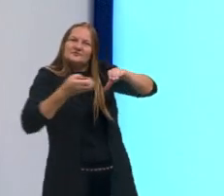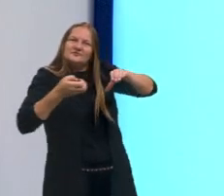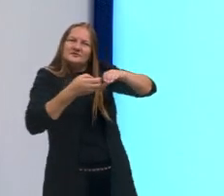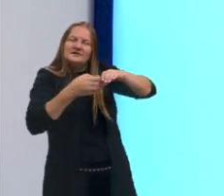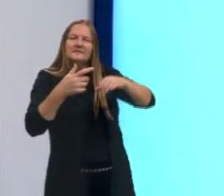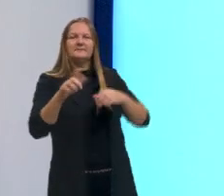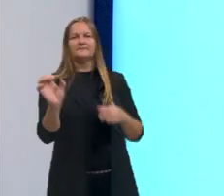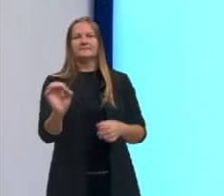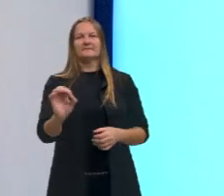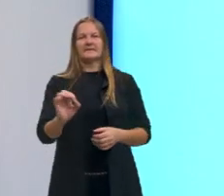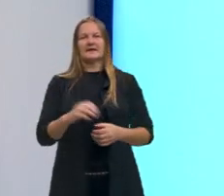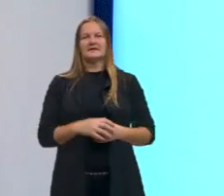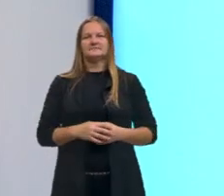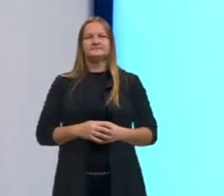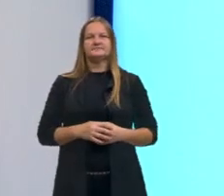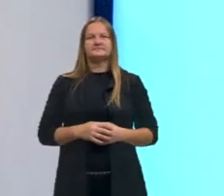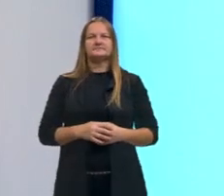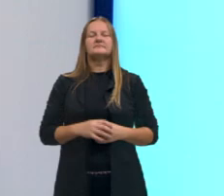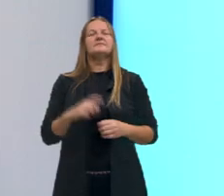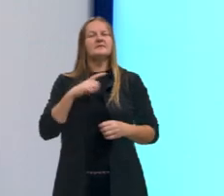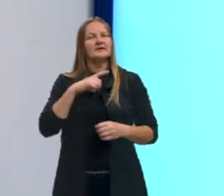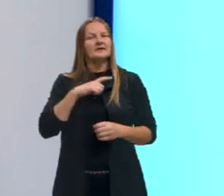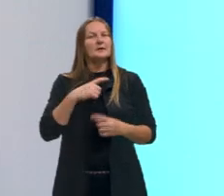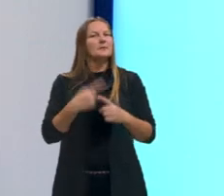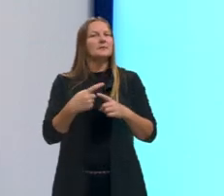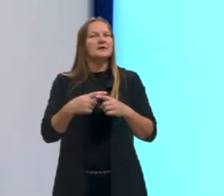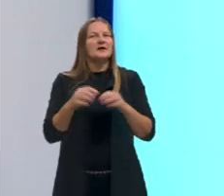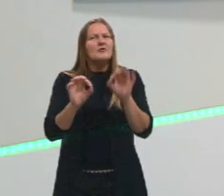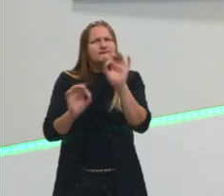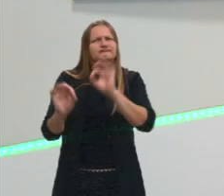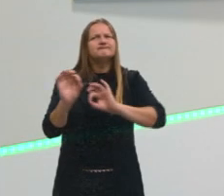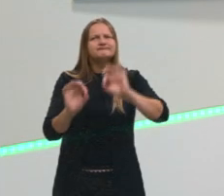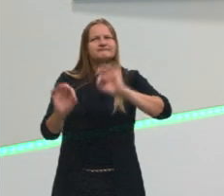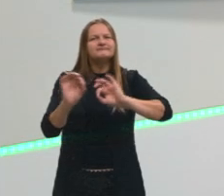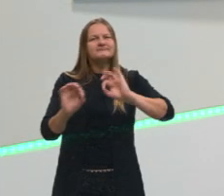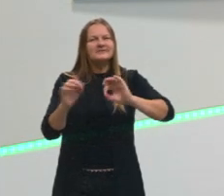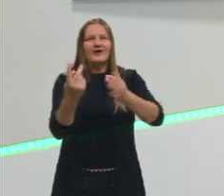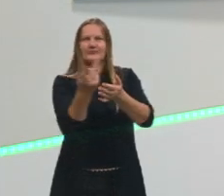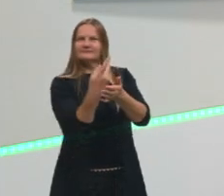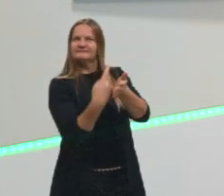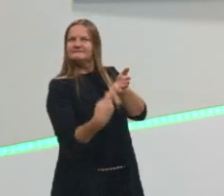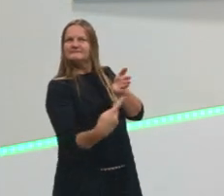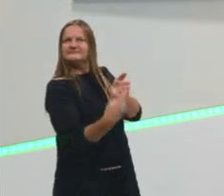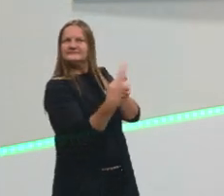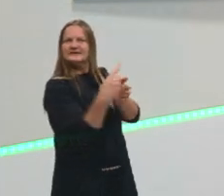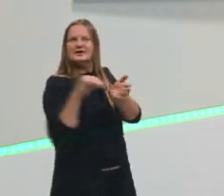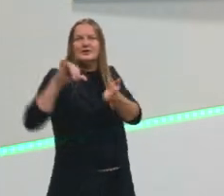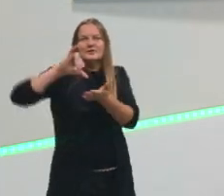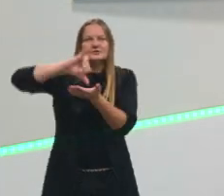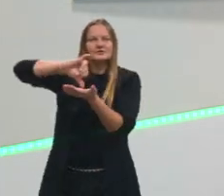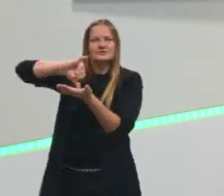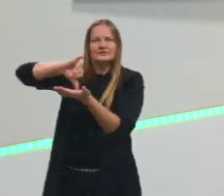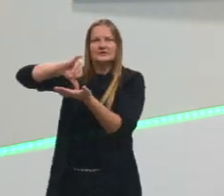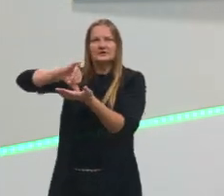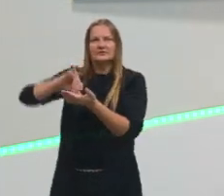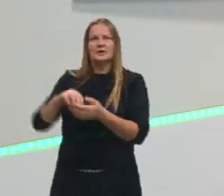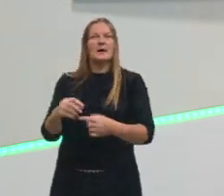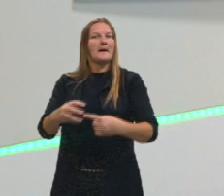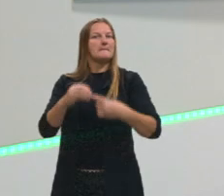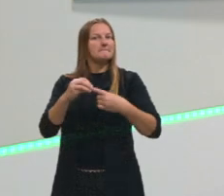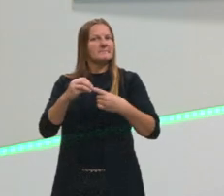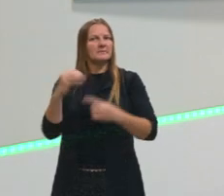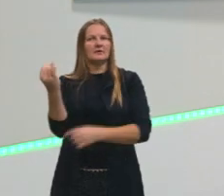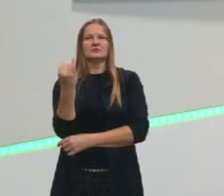não não posso dizer desperto e solto porque ele tá bem organizadinho ali no centro tá Então essa é a principal